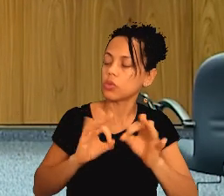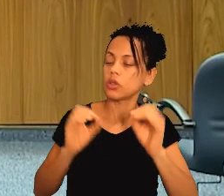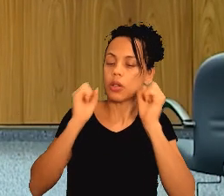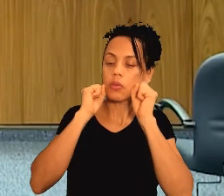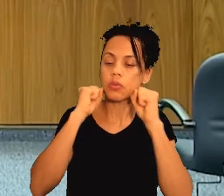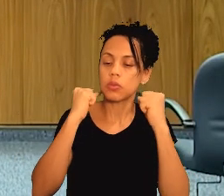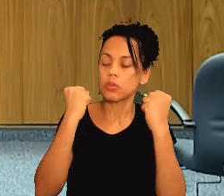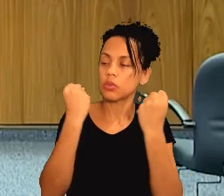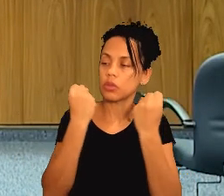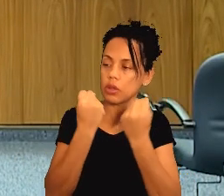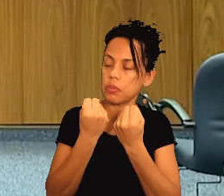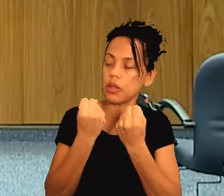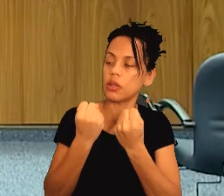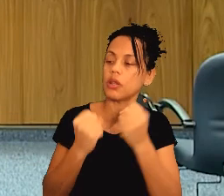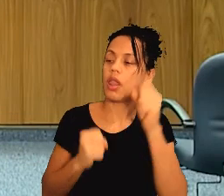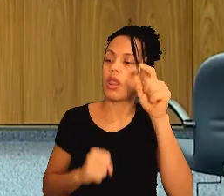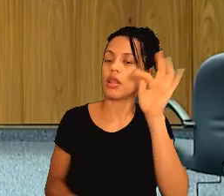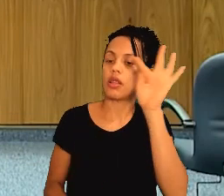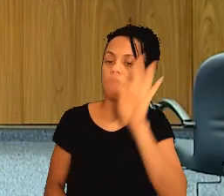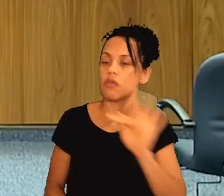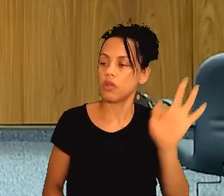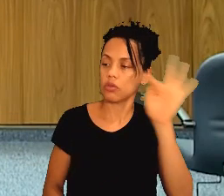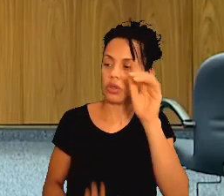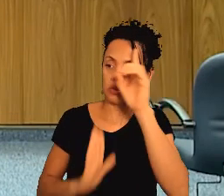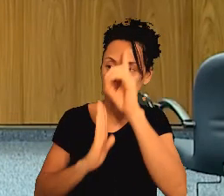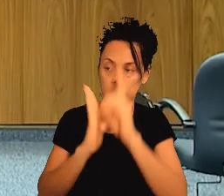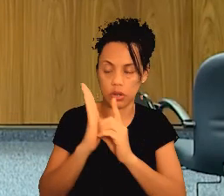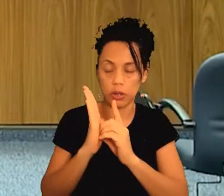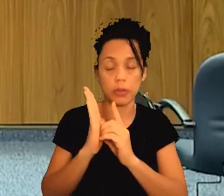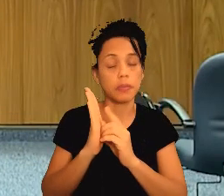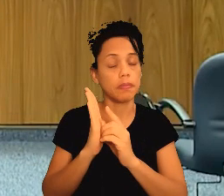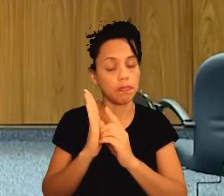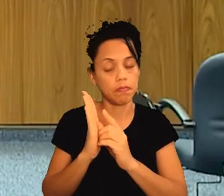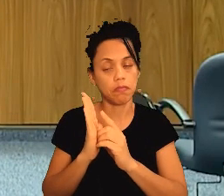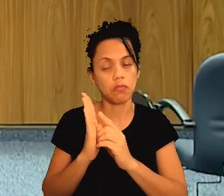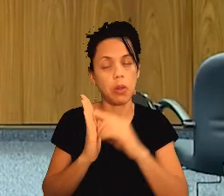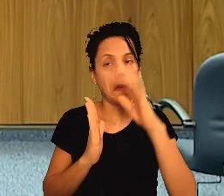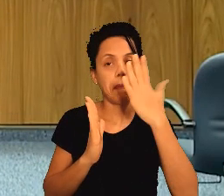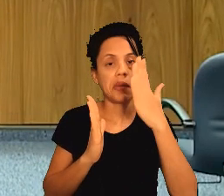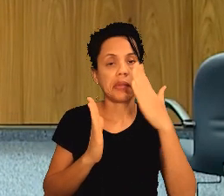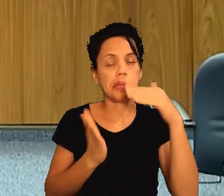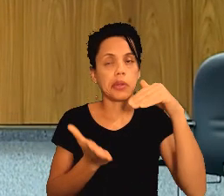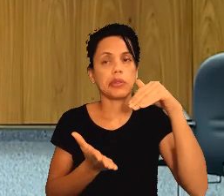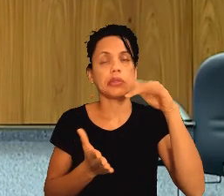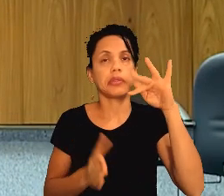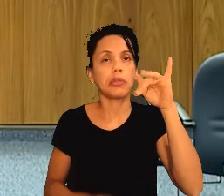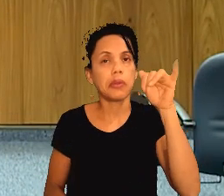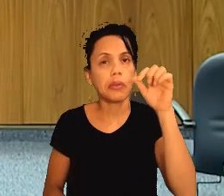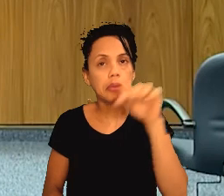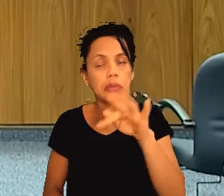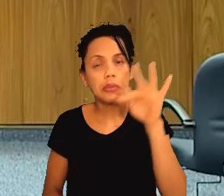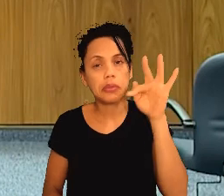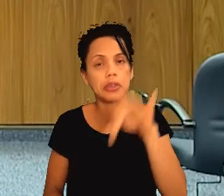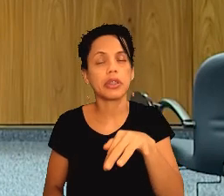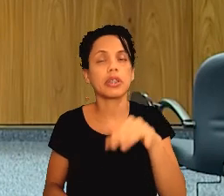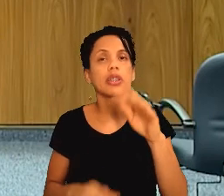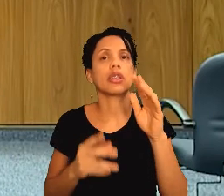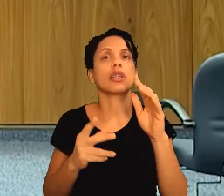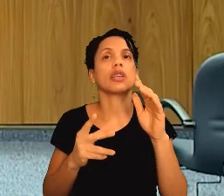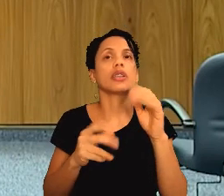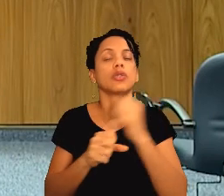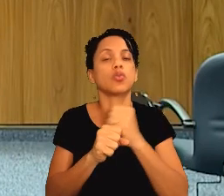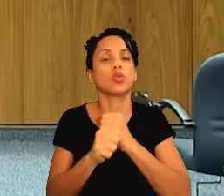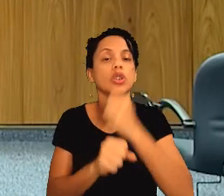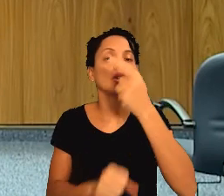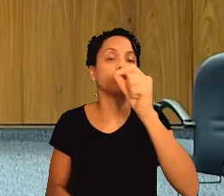organizar um seminário na Faculdade de Direito, em final de 2015,